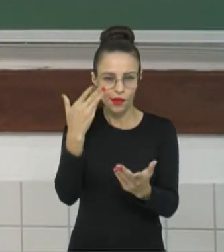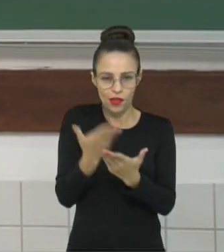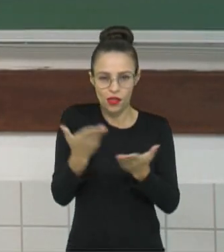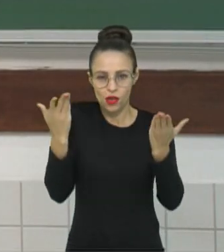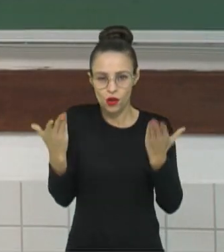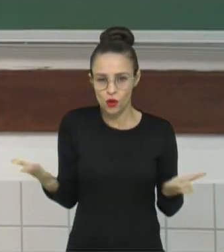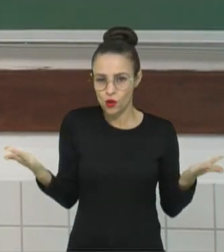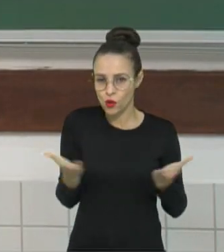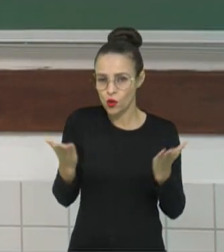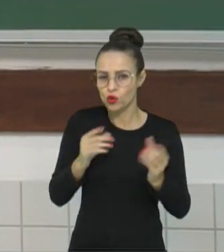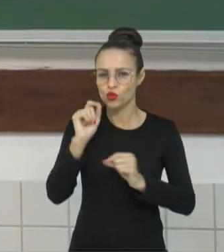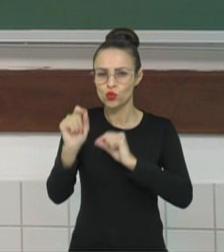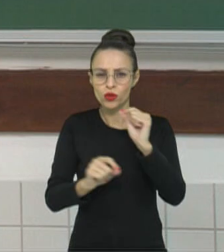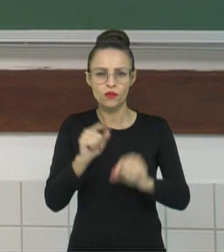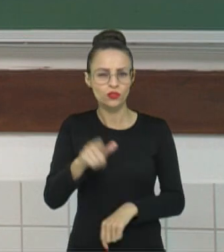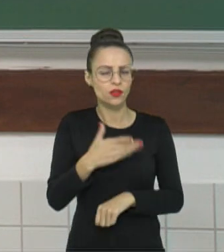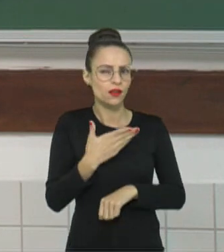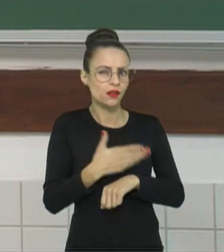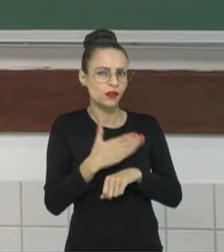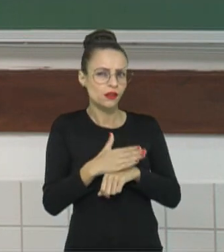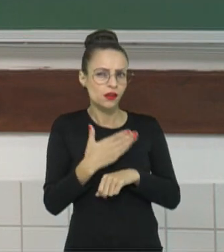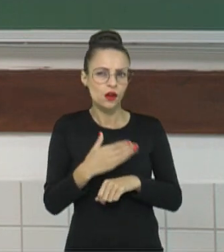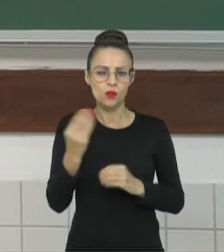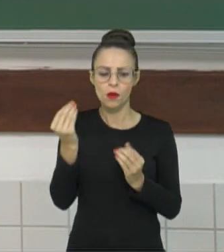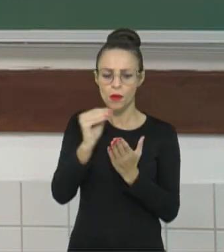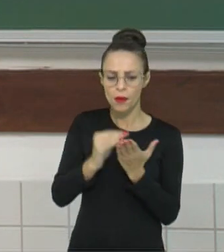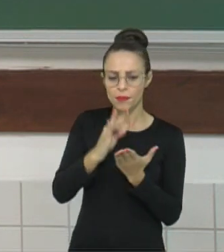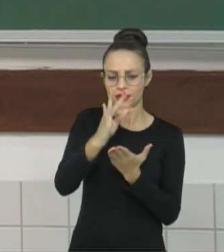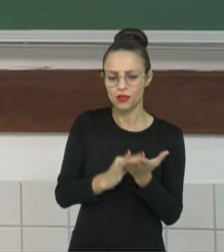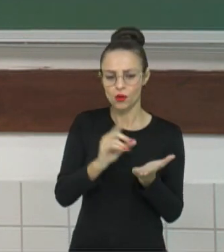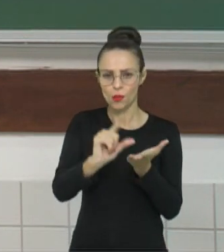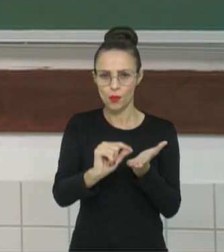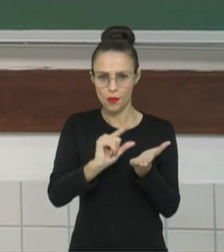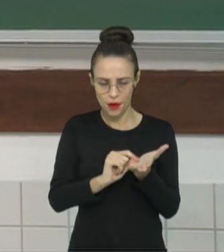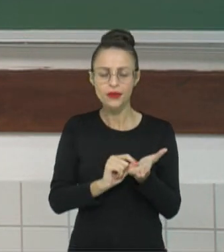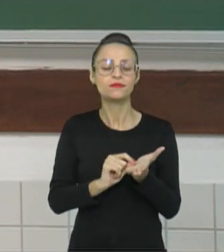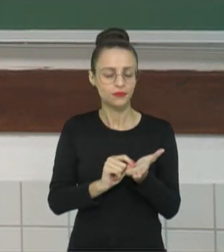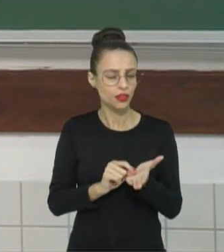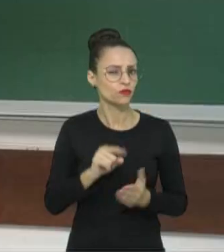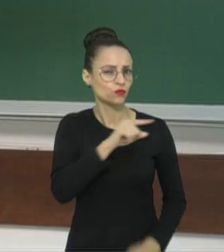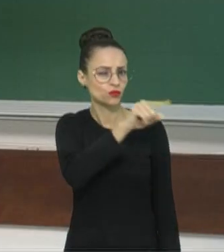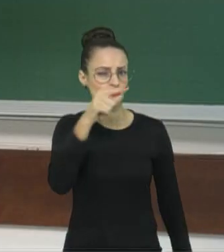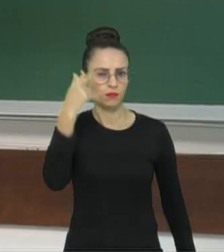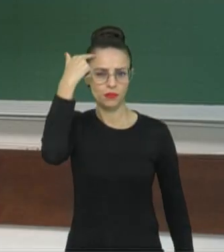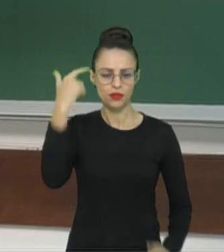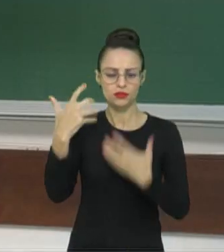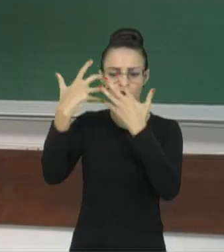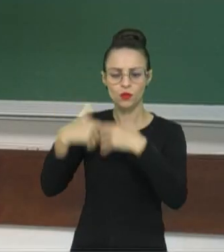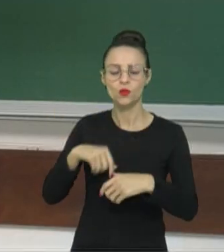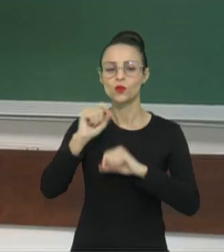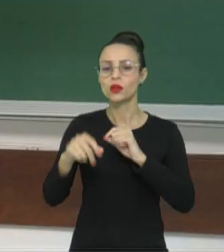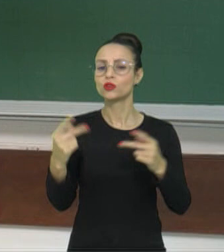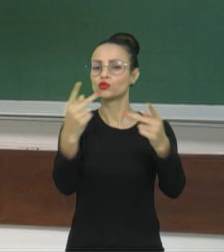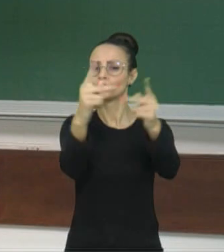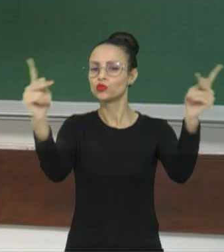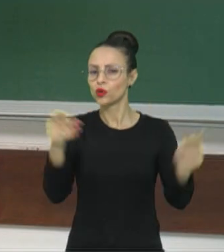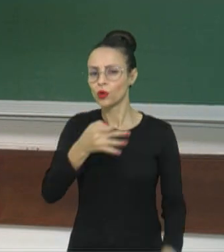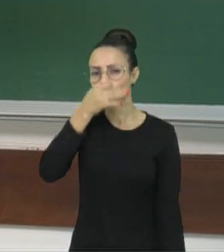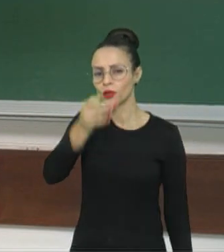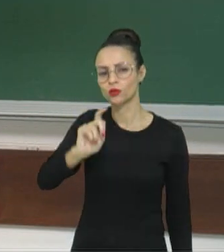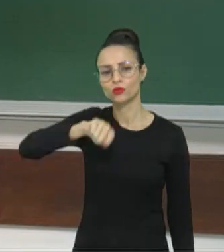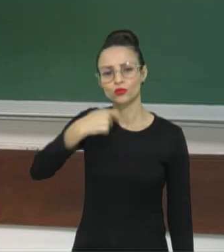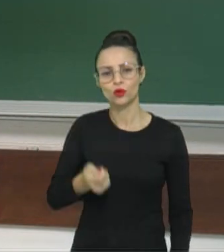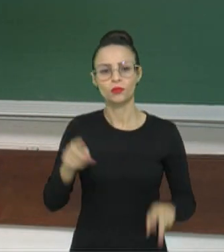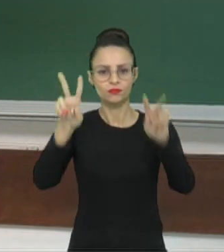nós alimentarmos a produção textual de um artigo de opinião? Então vão pensando a respeito qual é a sua opinião